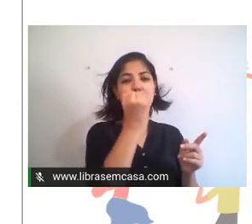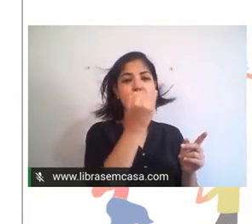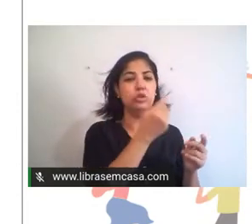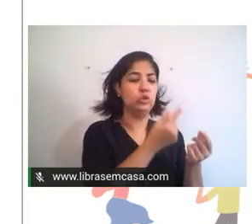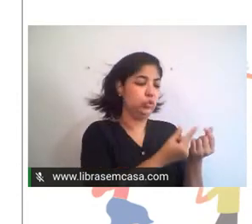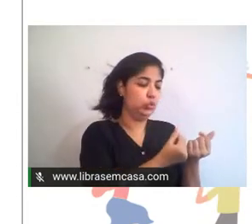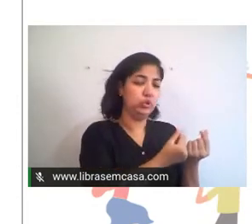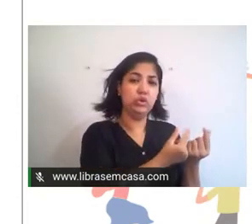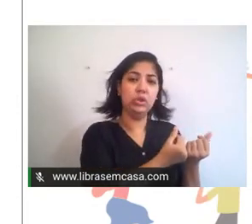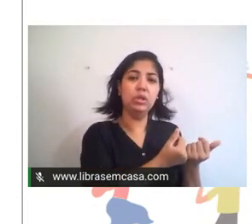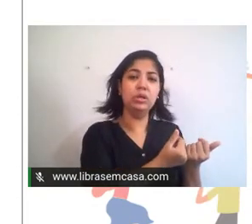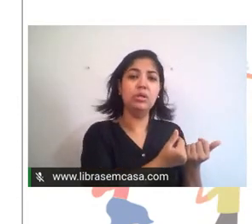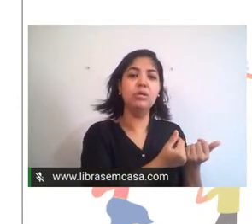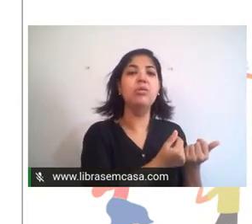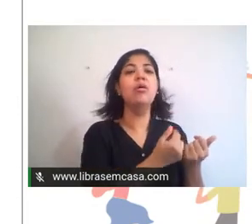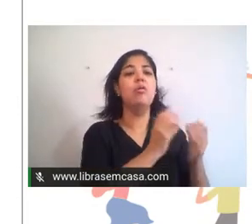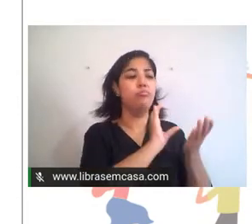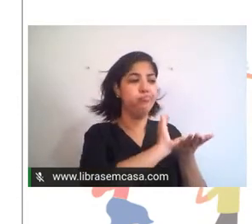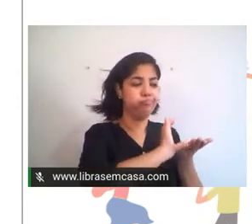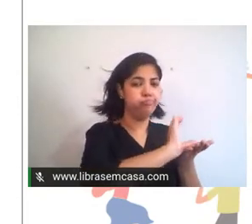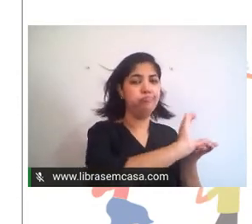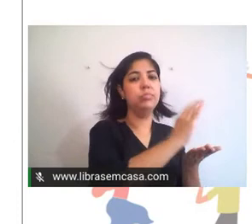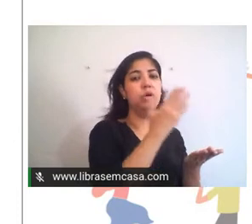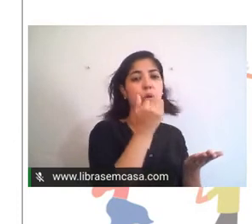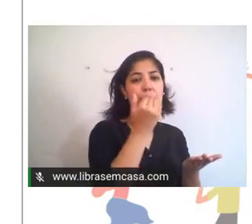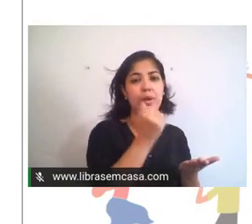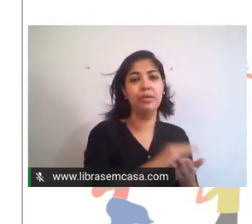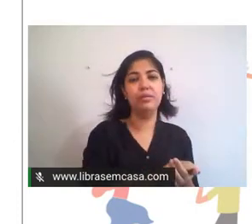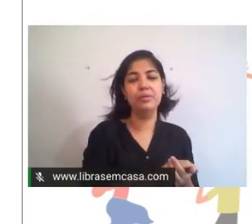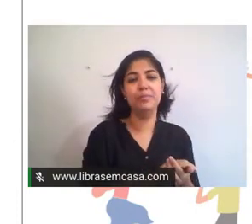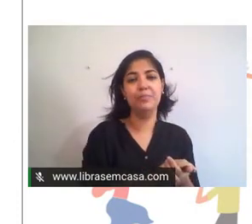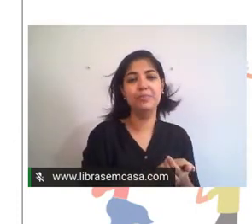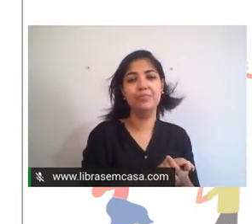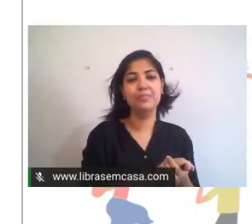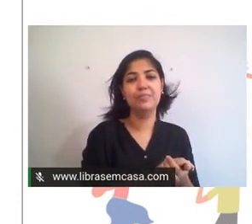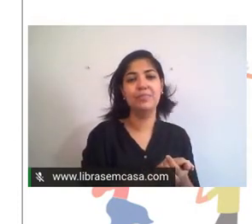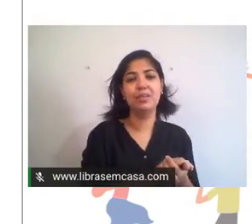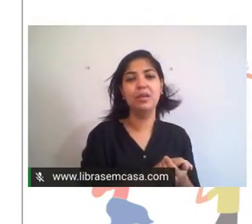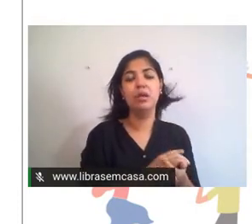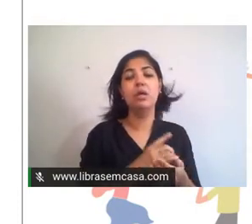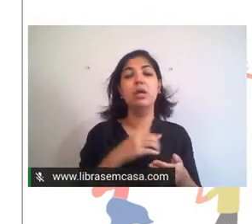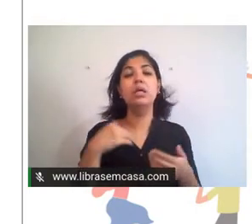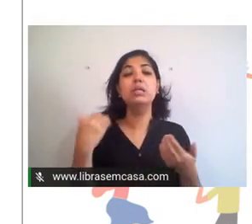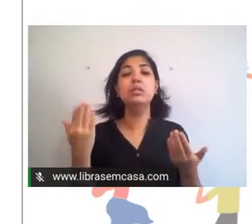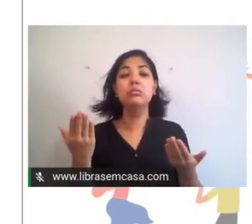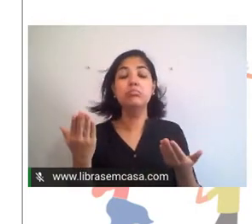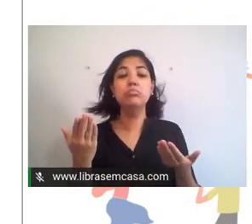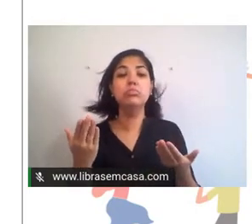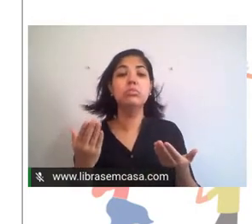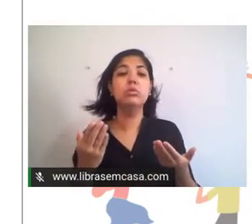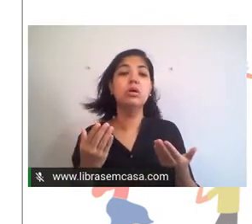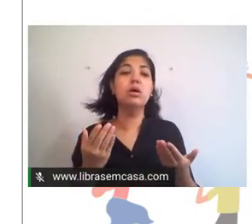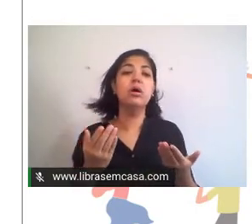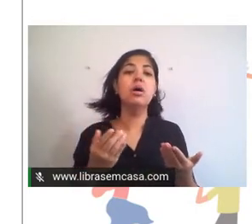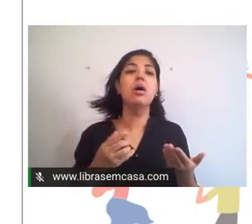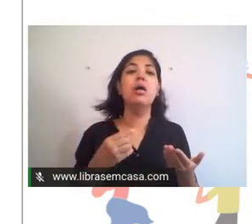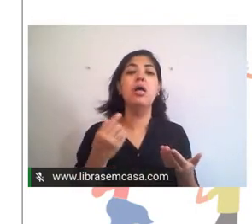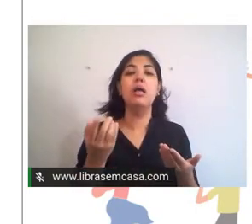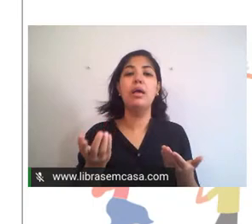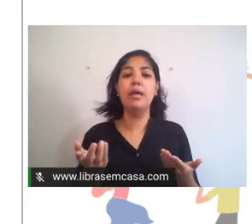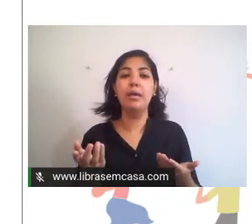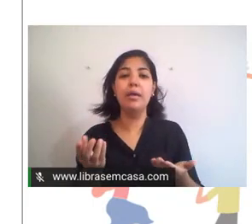nessa alimentação, a gente vai ver os produtos que têm um aporte energético maior. Então, são os cereais,